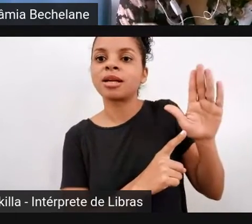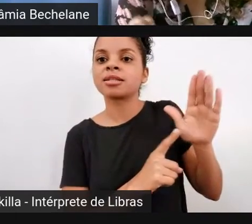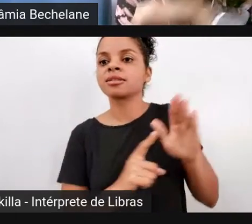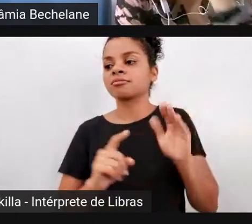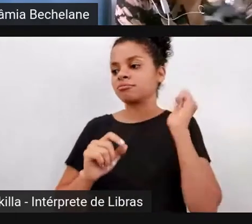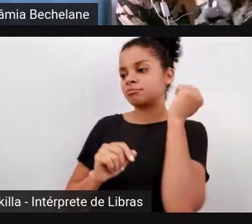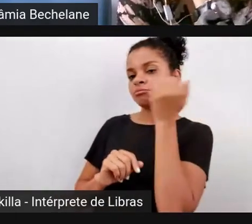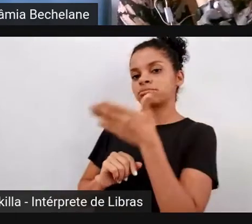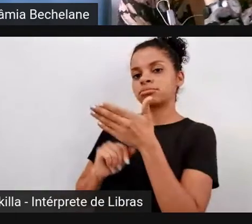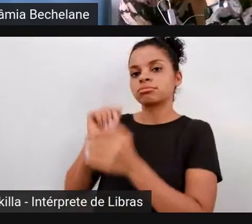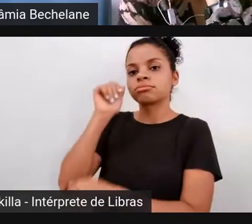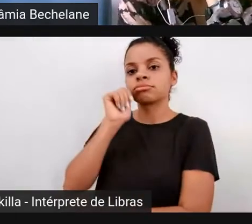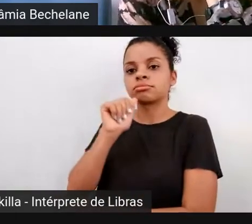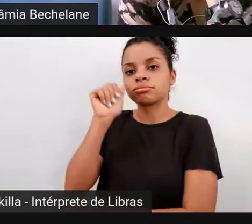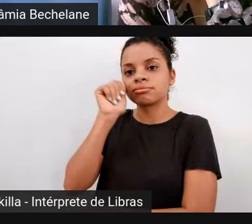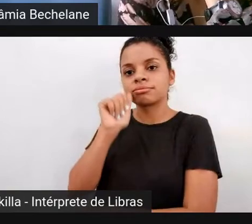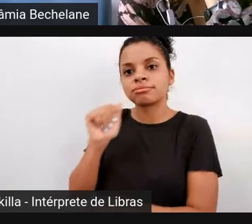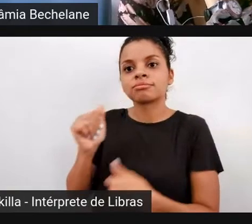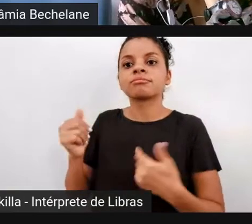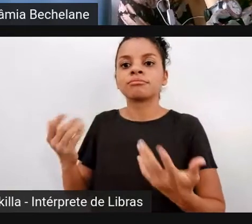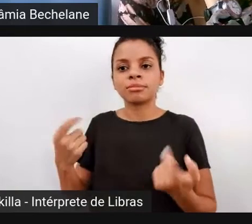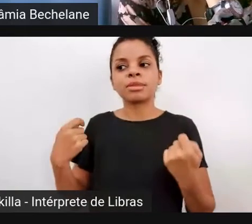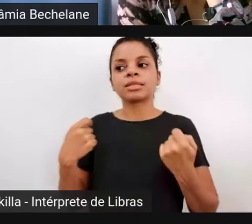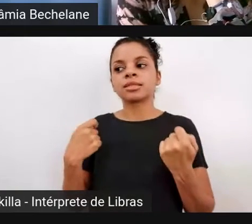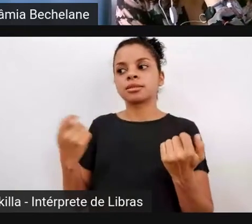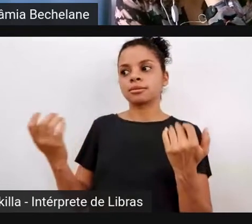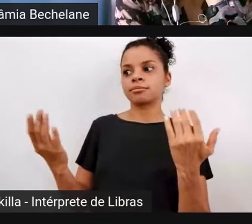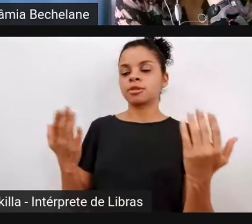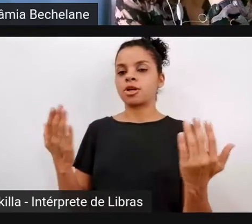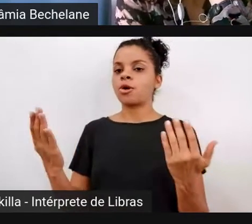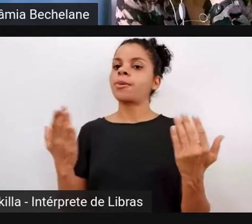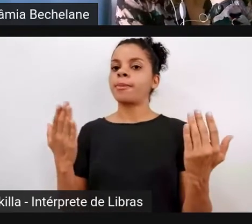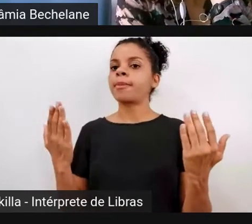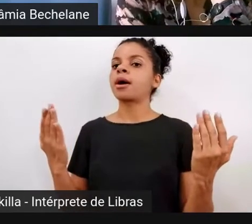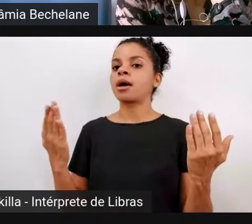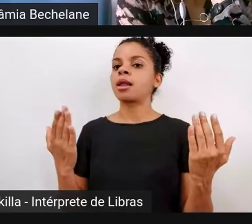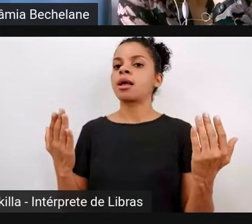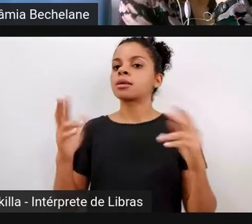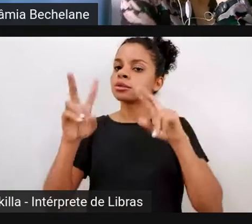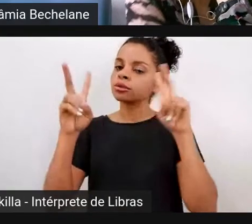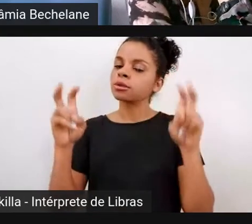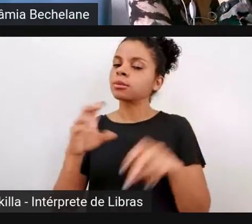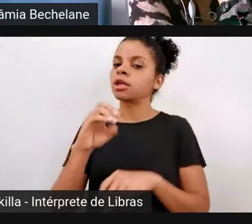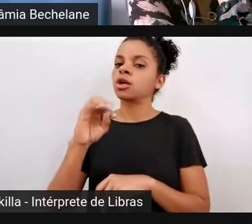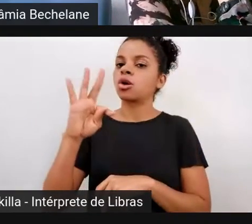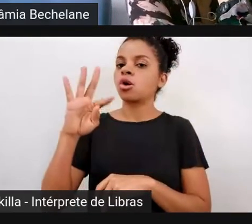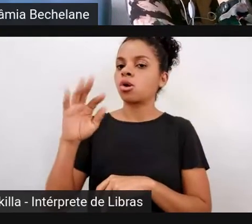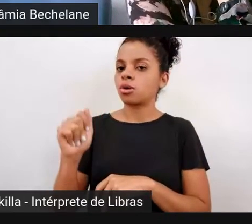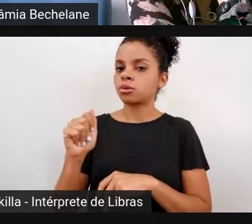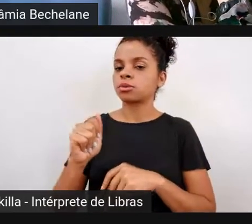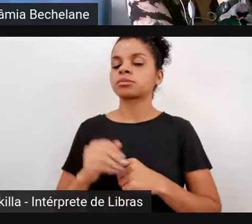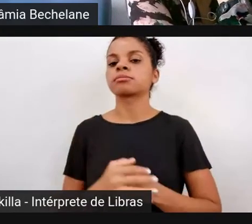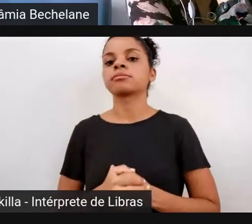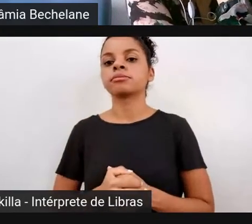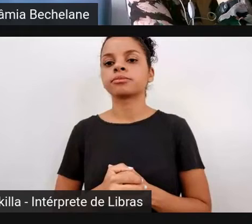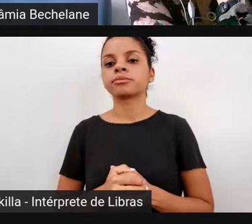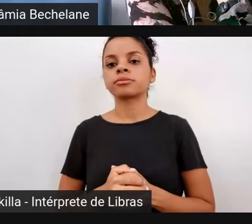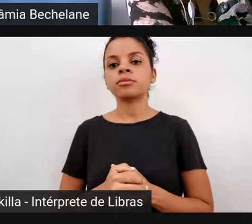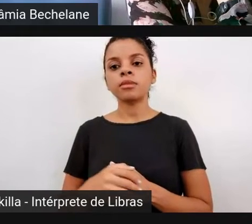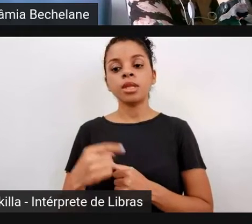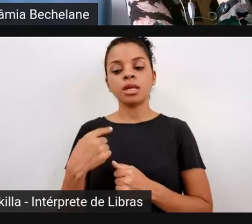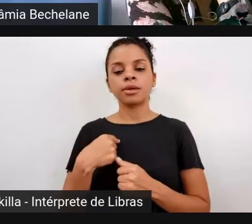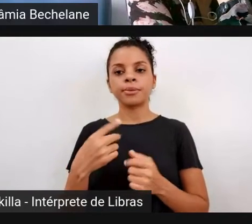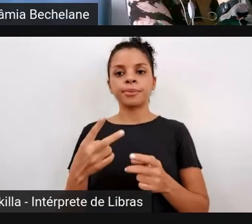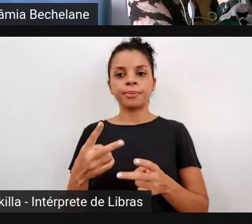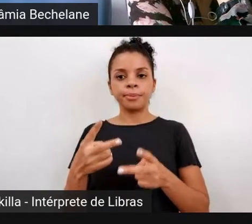esses aspectos têm que ser levados em consideração quando você fala de política de cotas. O que eu vejo na academia,